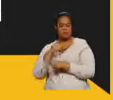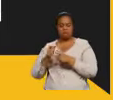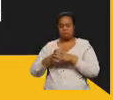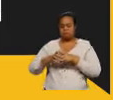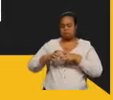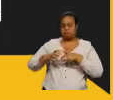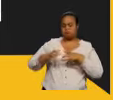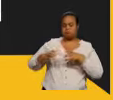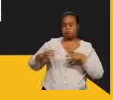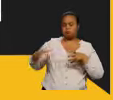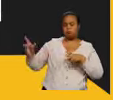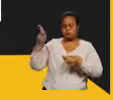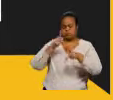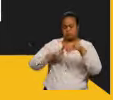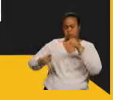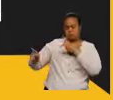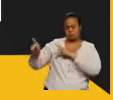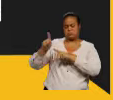populacional